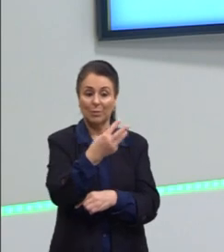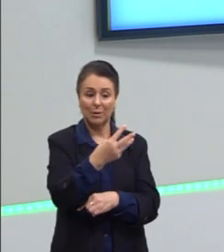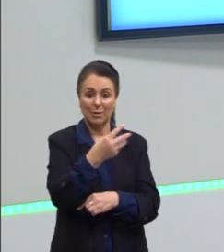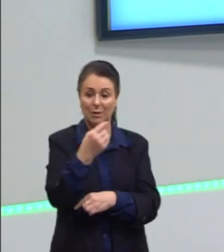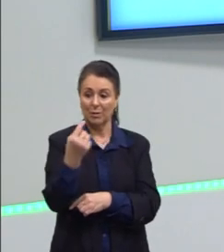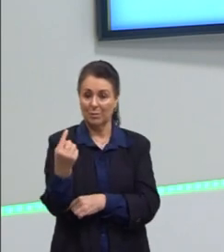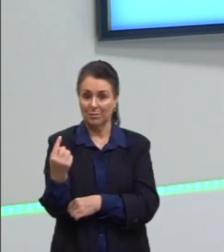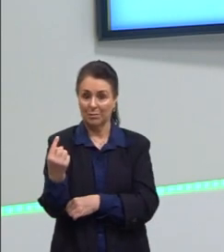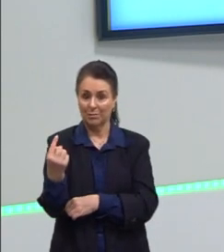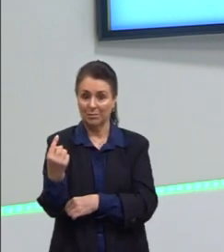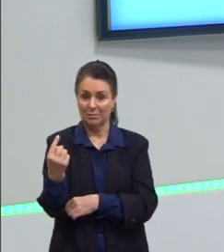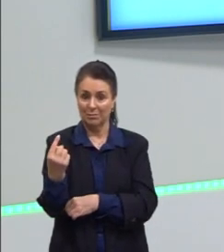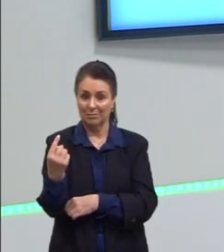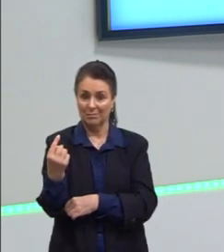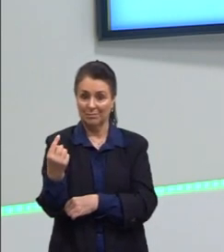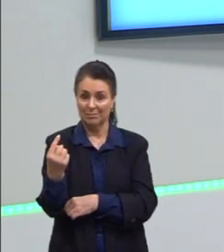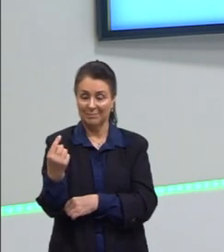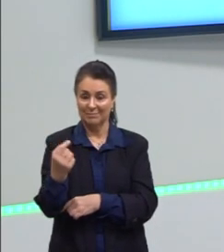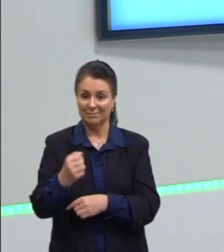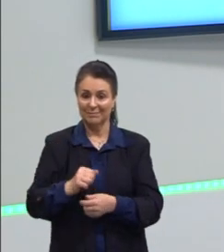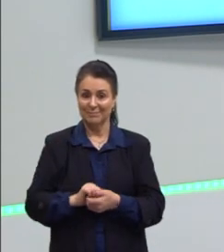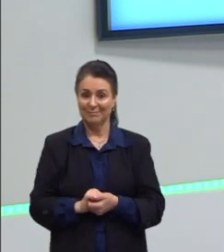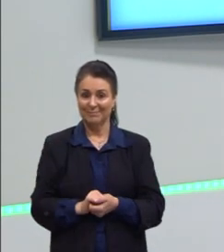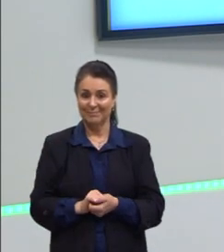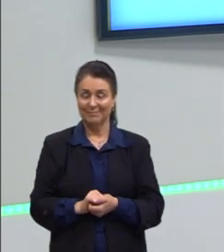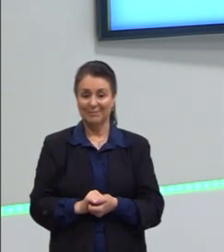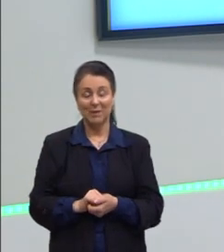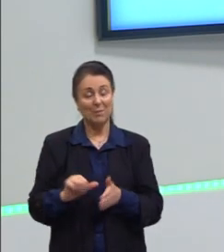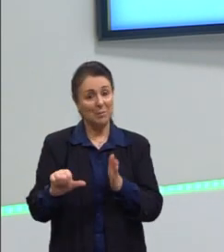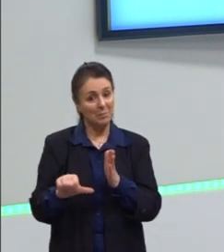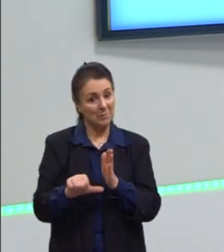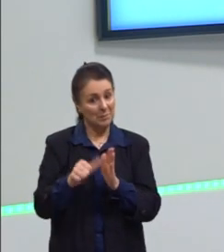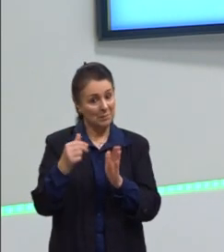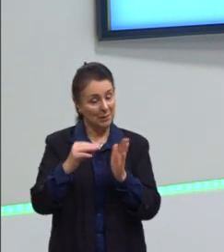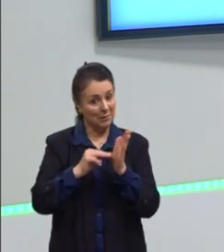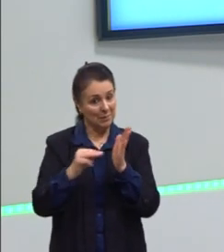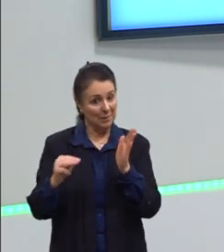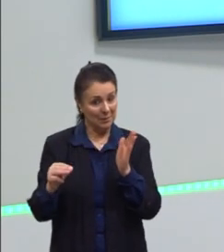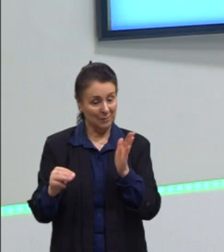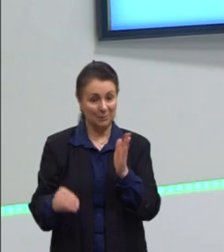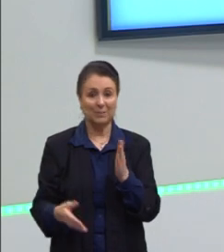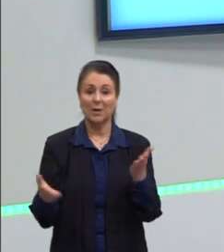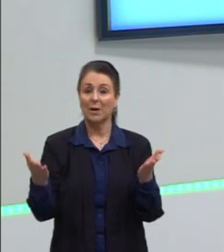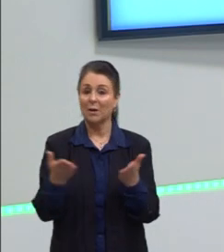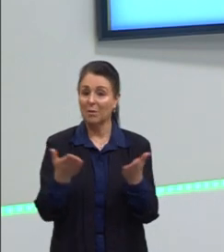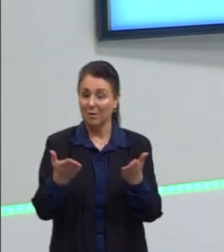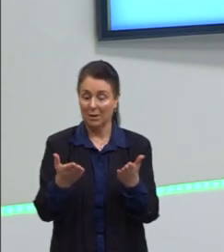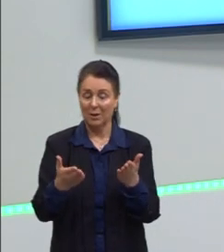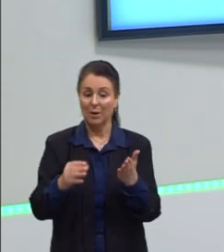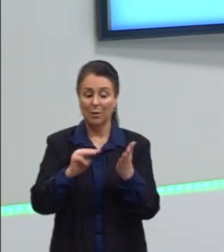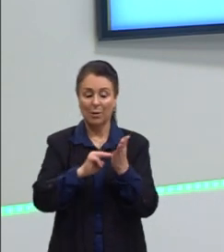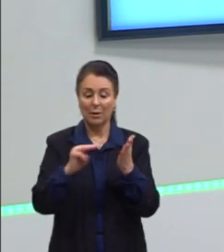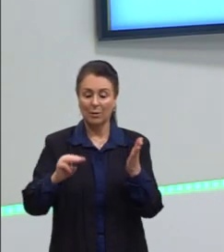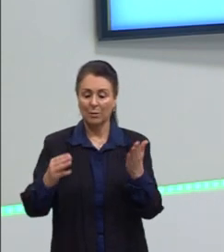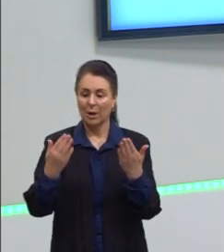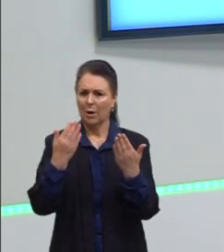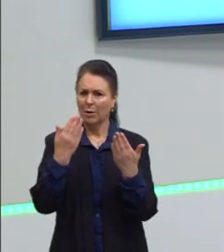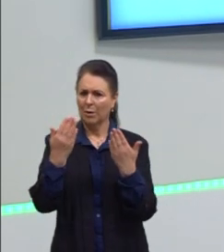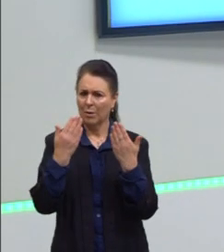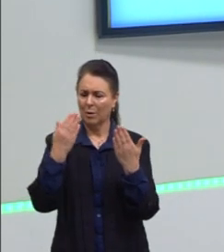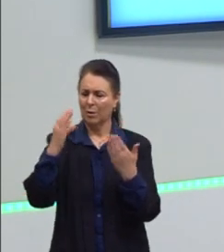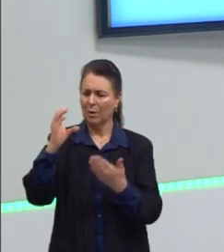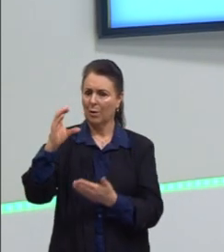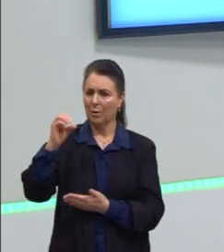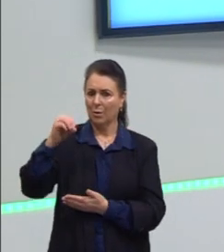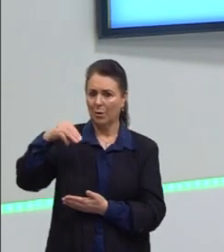seguindo essa coordenada Esse foi o primeiro método nós temos também o método da comparação tá ele